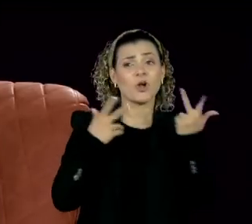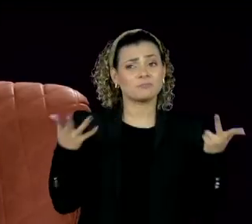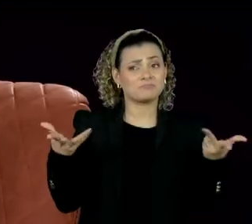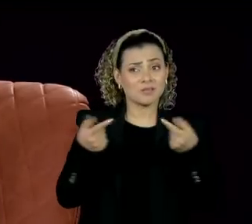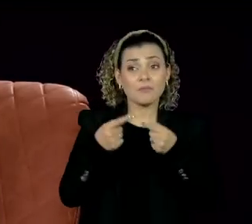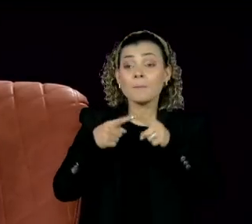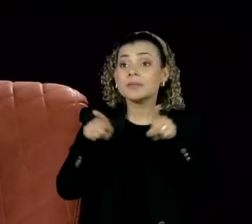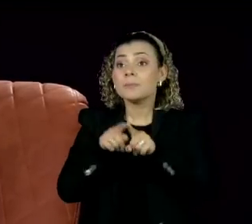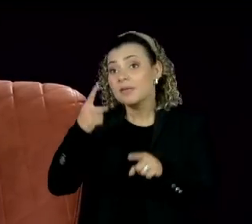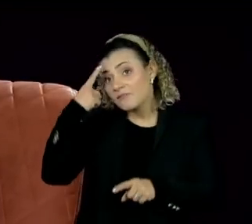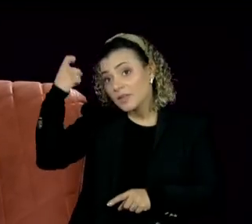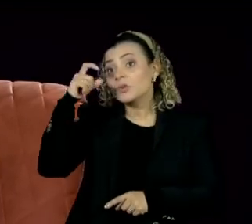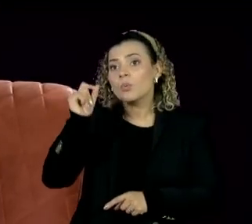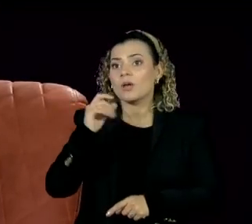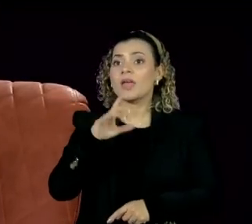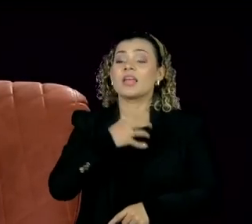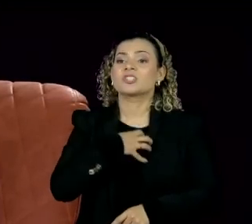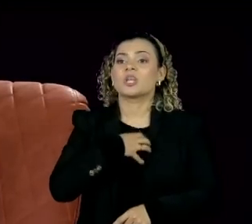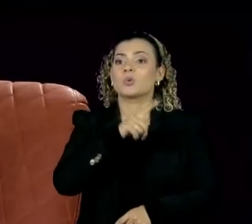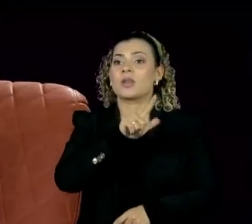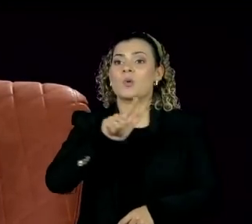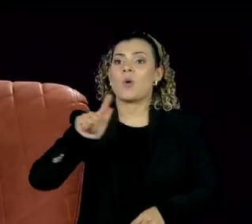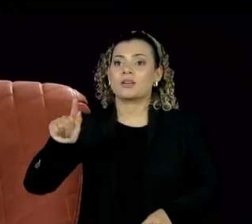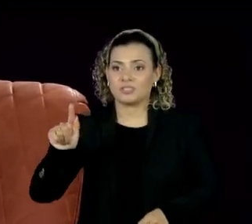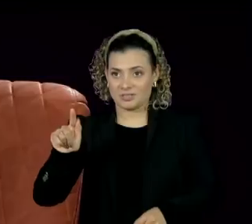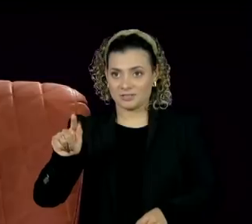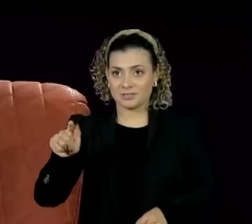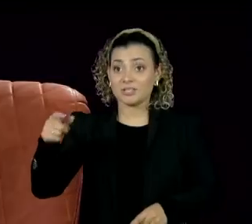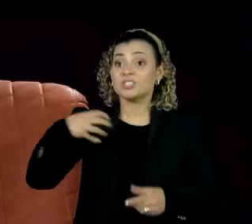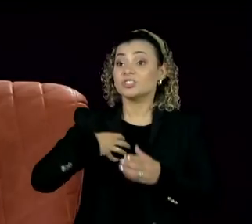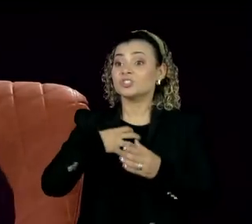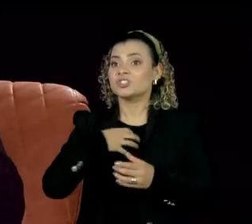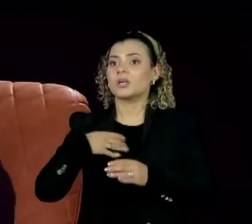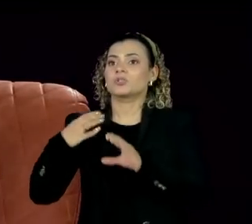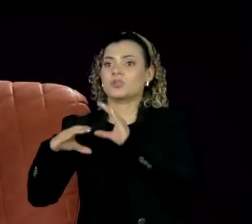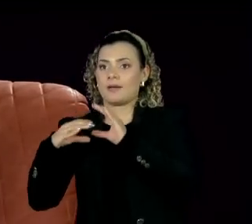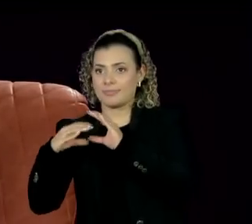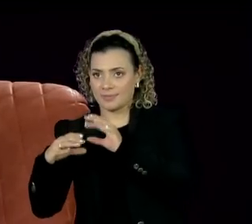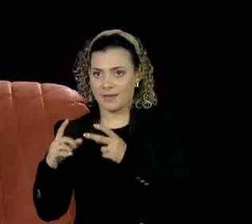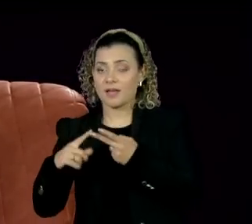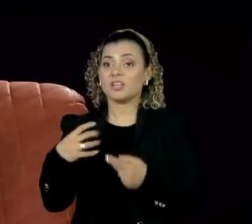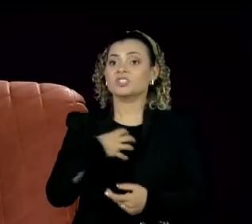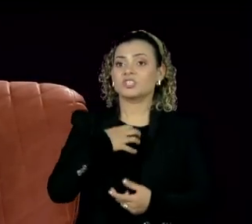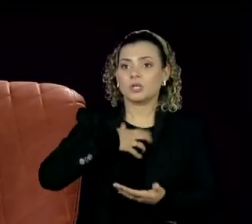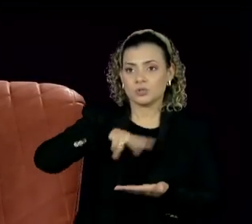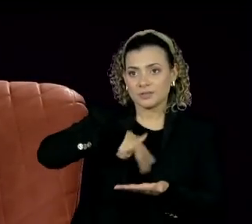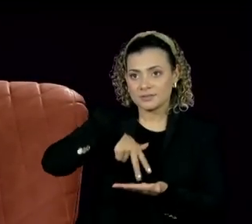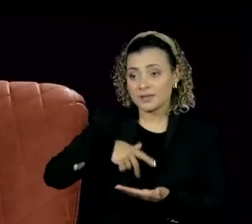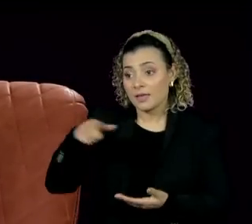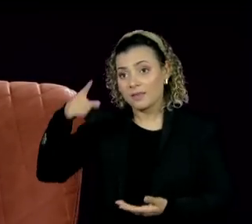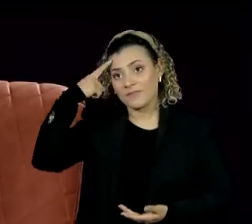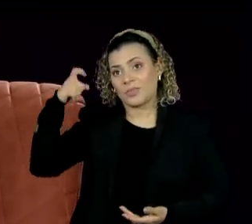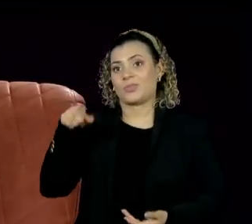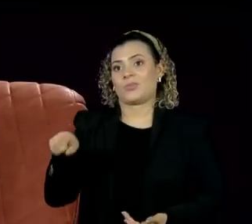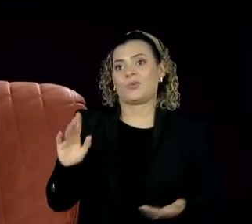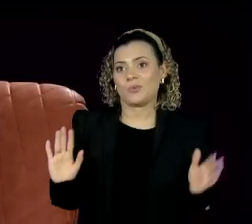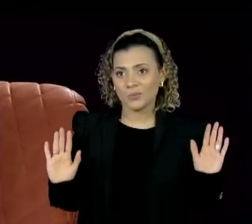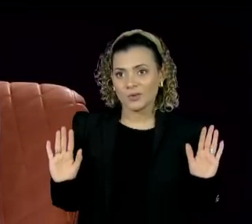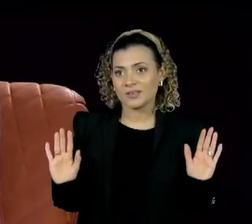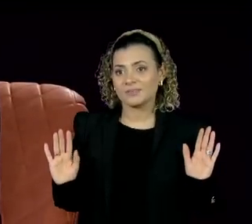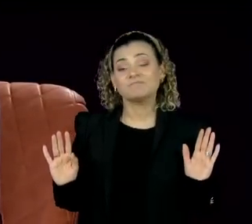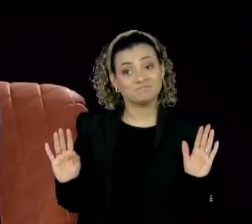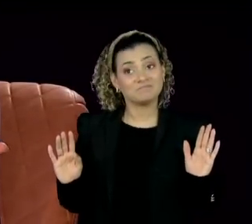ele inventou linguagens, né, ele inventou um jeito de cantar, ele inventou um jeito de dançar. E isso é um